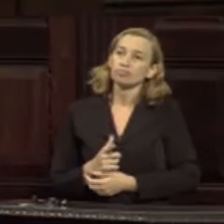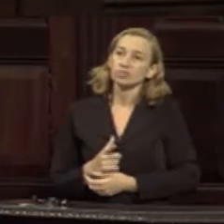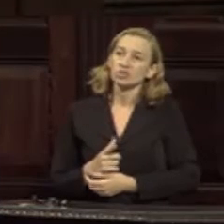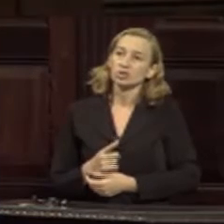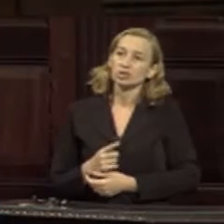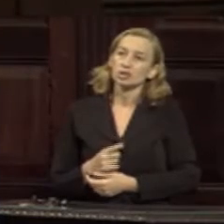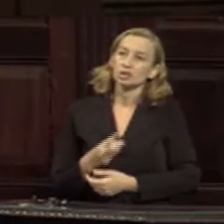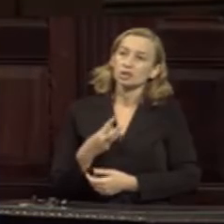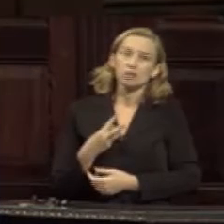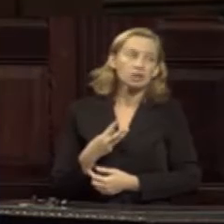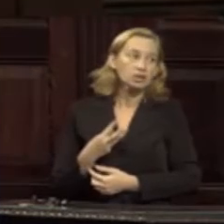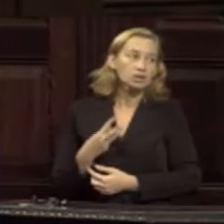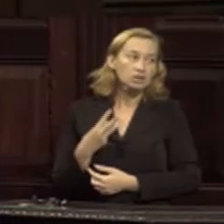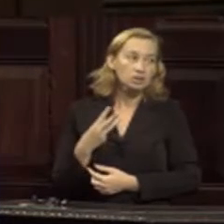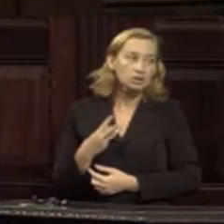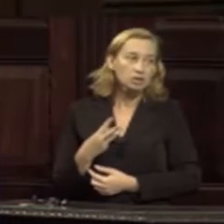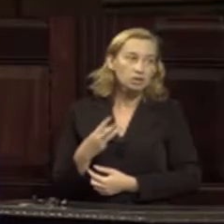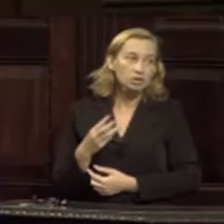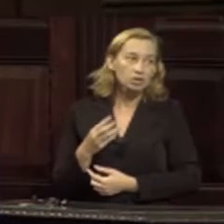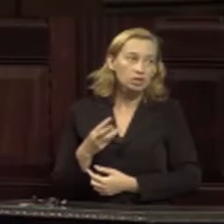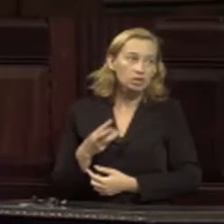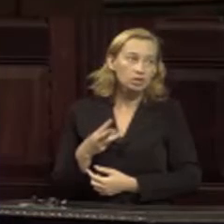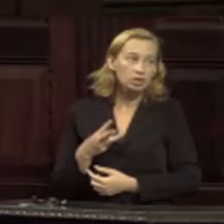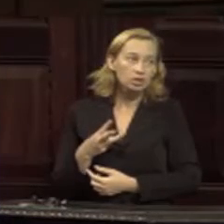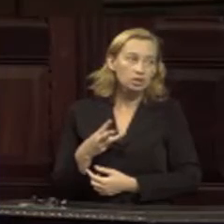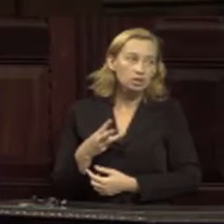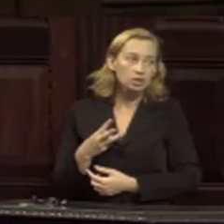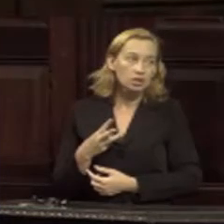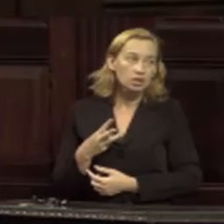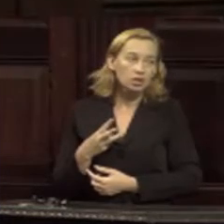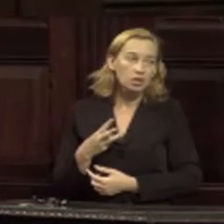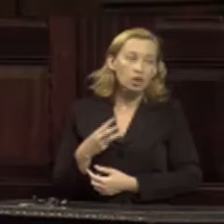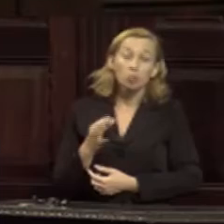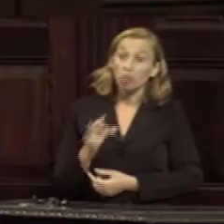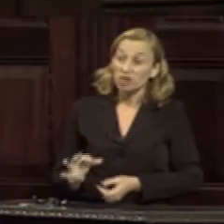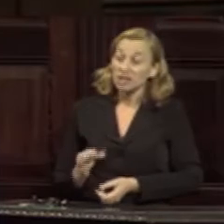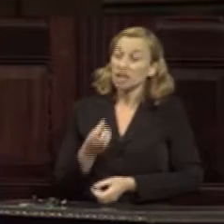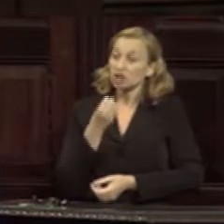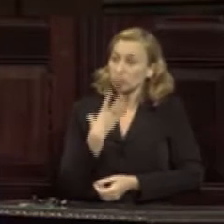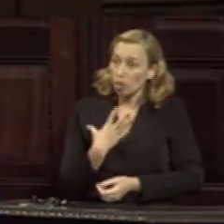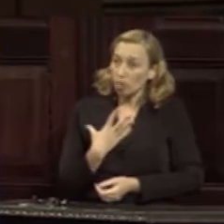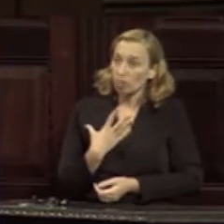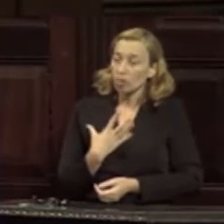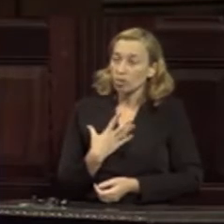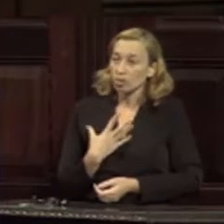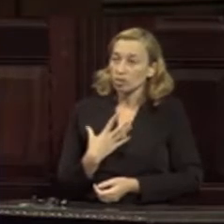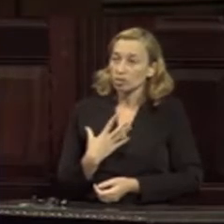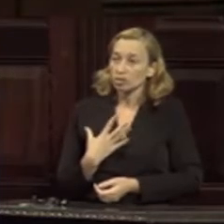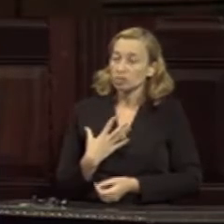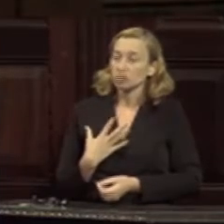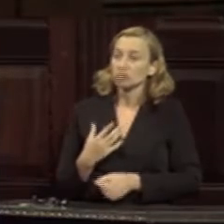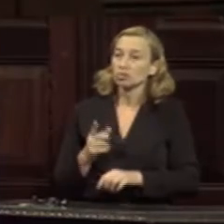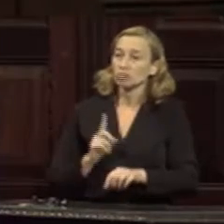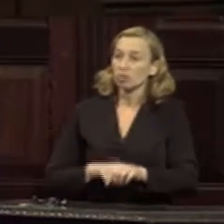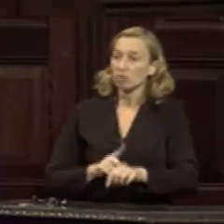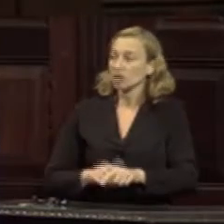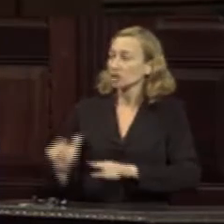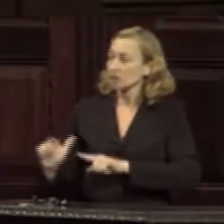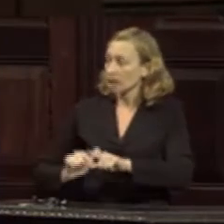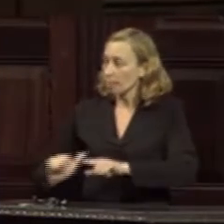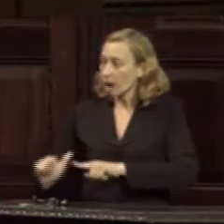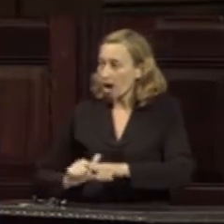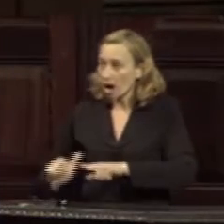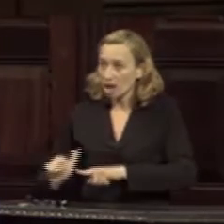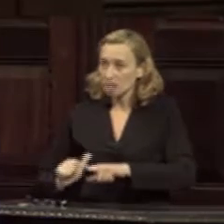80% da arrecadação fruto dessa atividade econômica, seja na geração de emprego, seja na